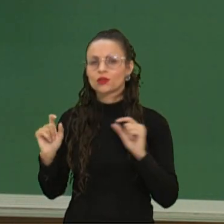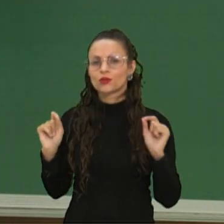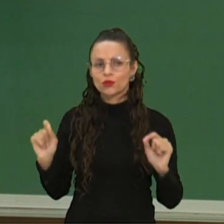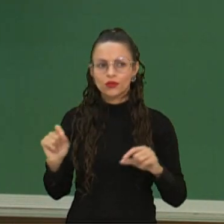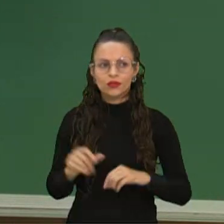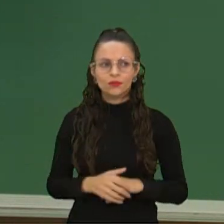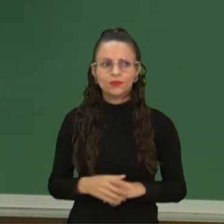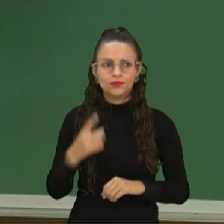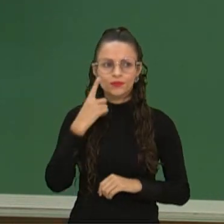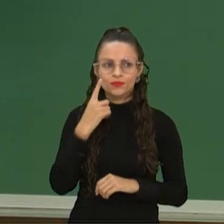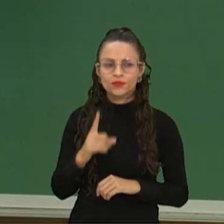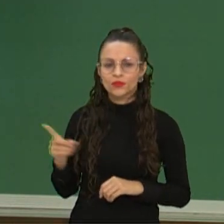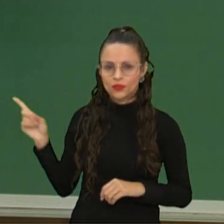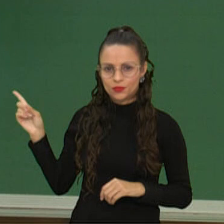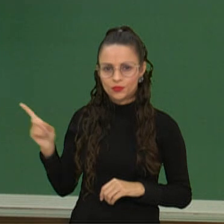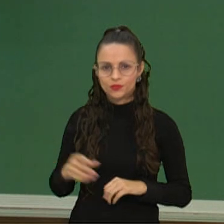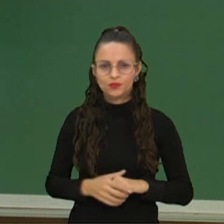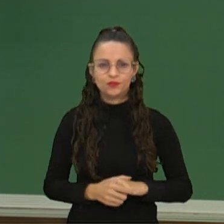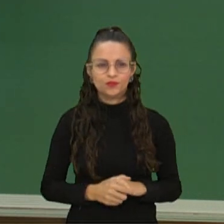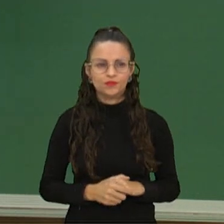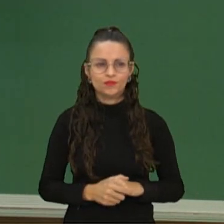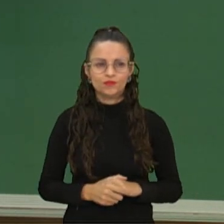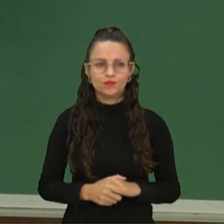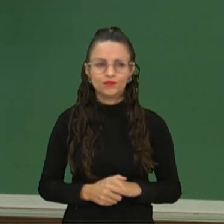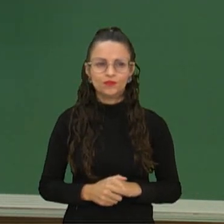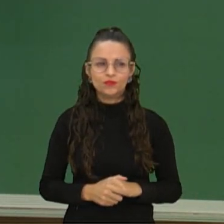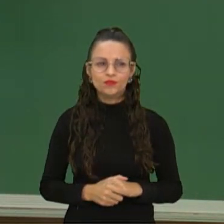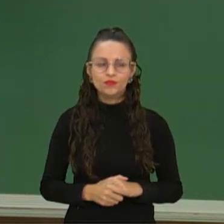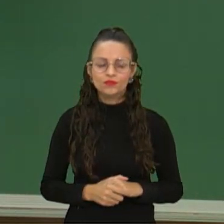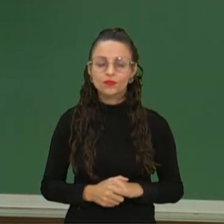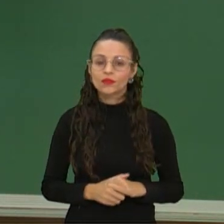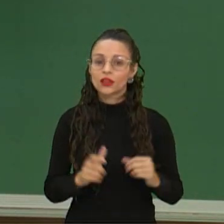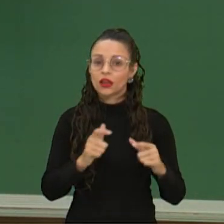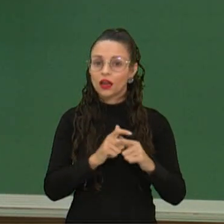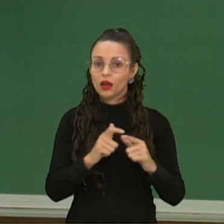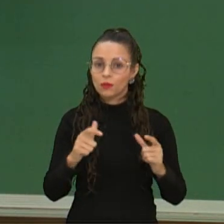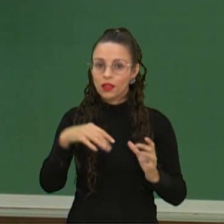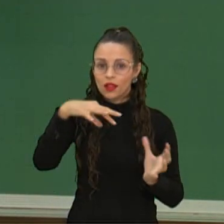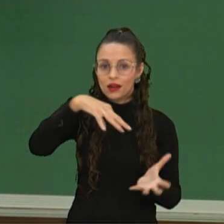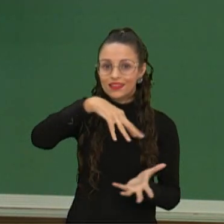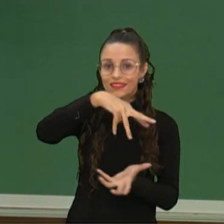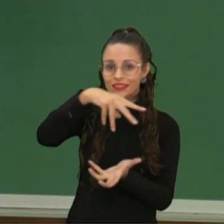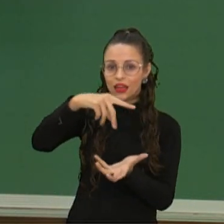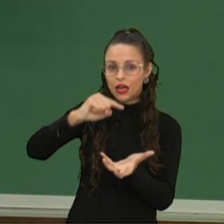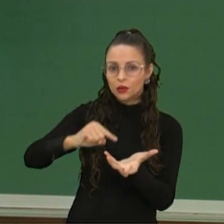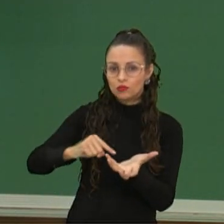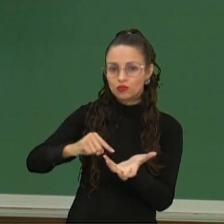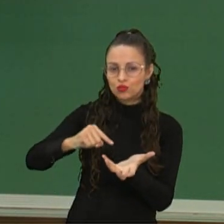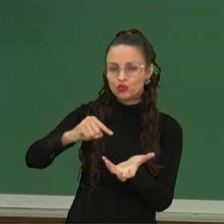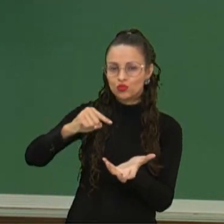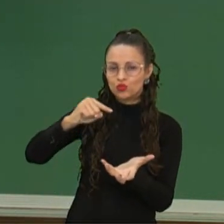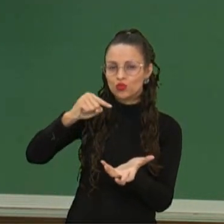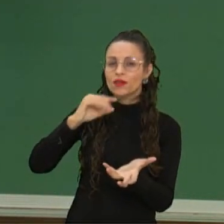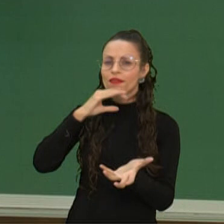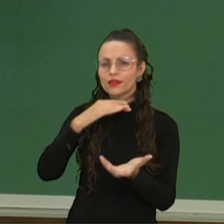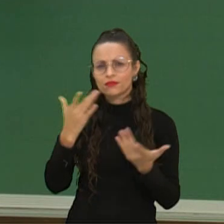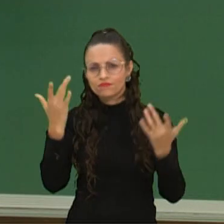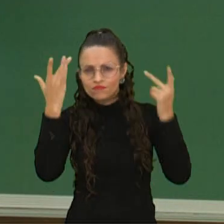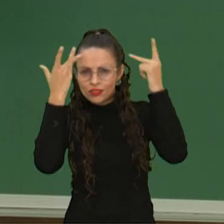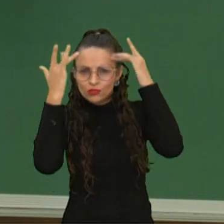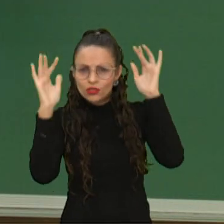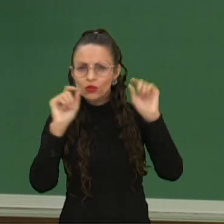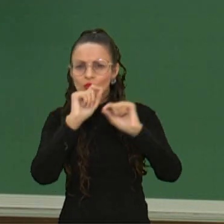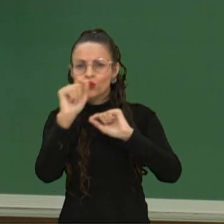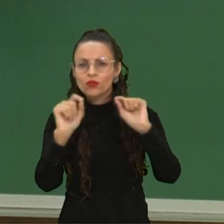The Earth's rising temperature. O aumento da temperatura da Terra. Não sei exatamente o que você colocou. Seja lá o que